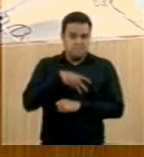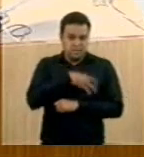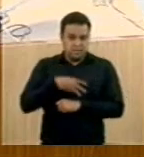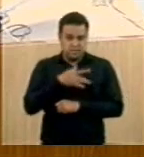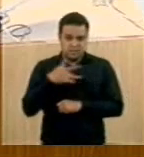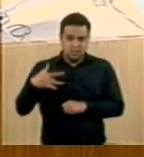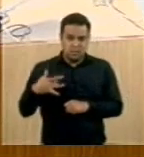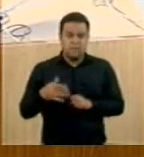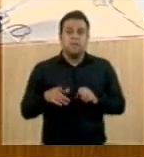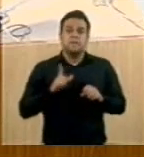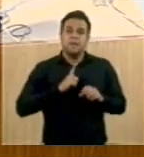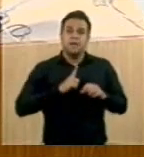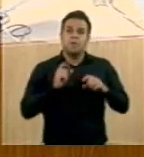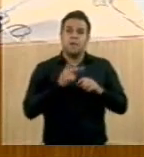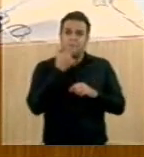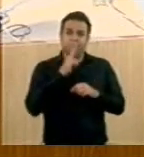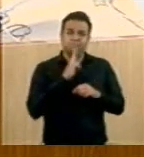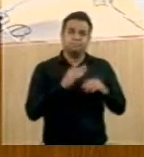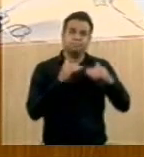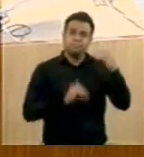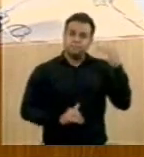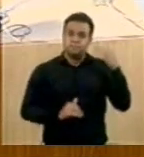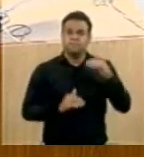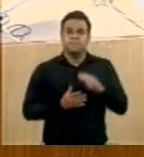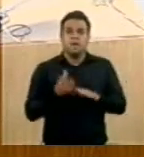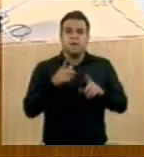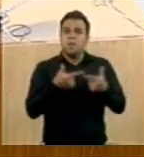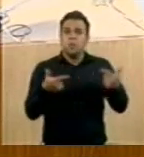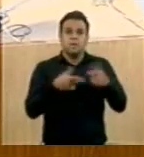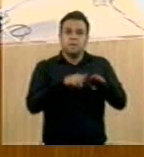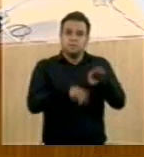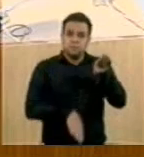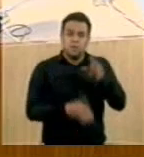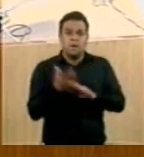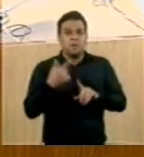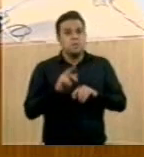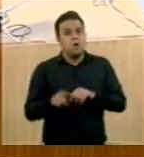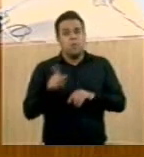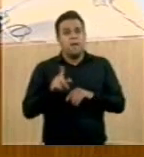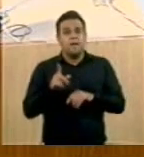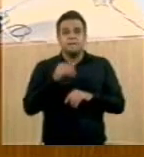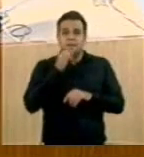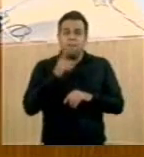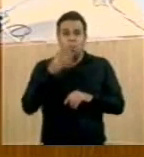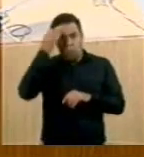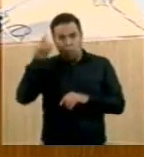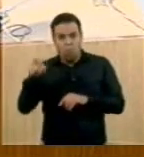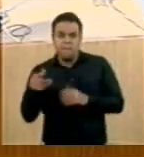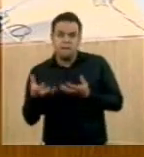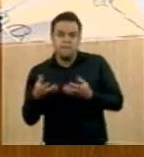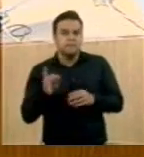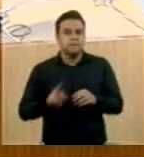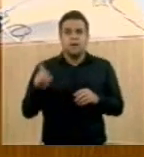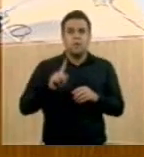limitação desproporcional, ainda que desintencional. Friso isto, ainda